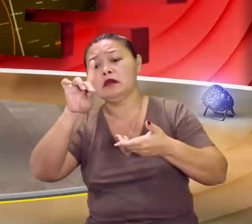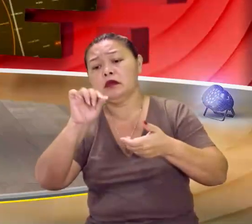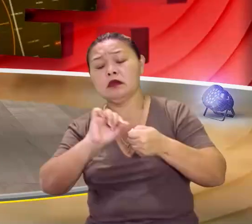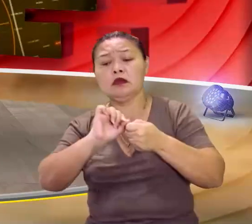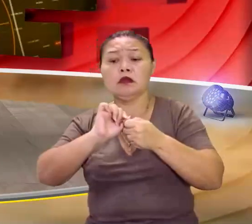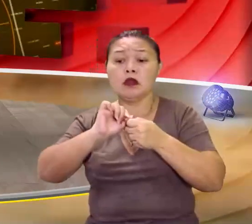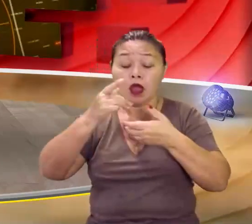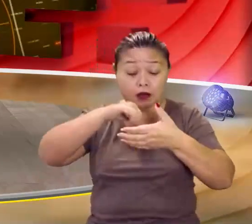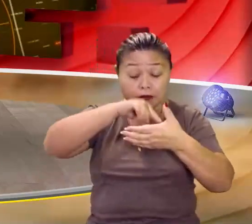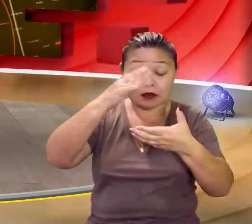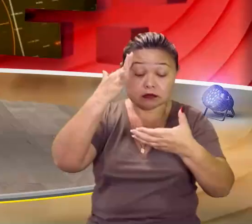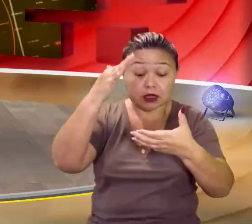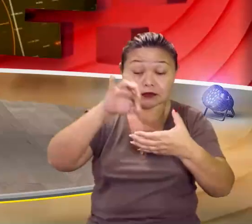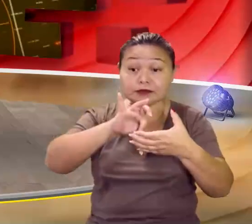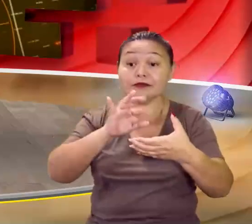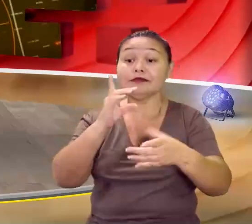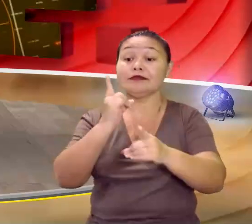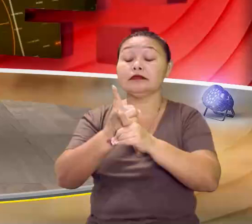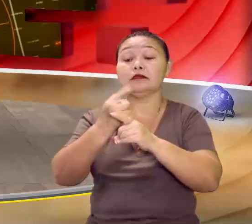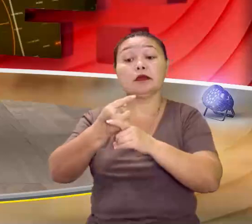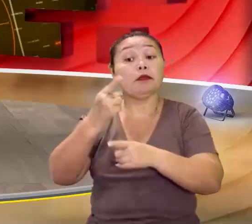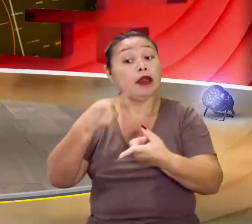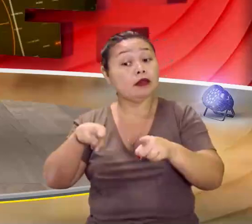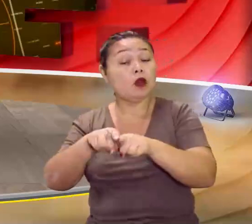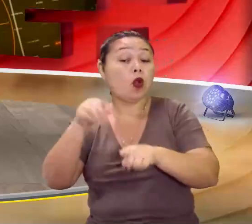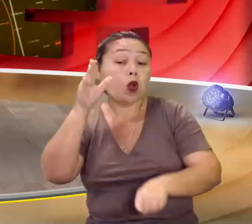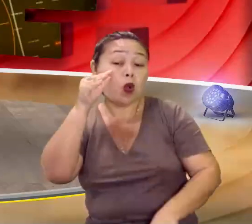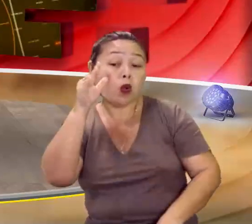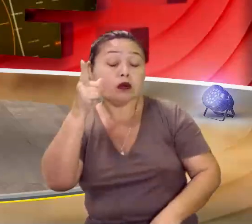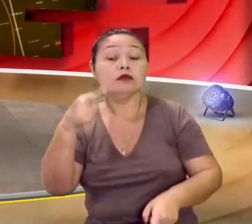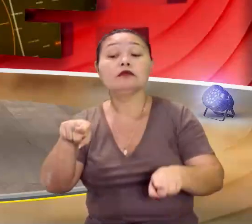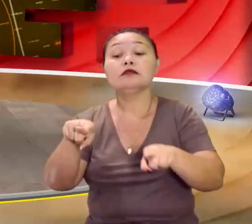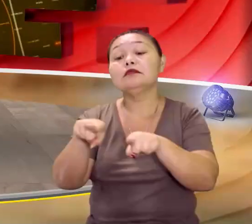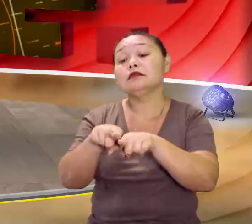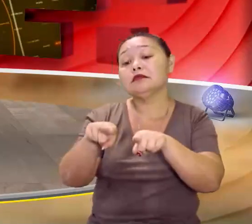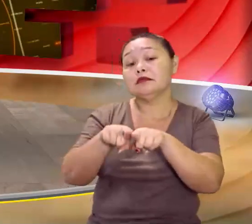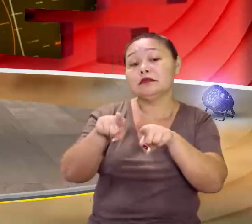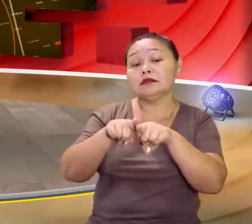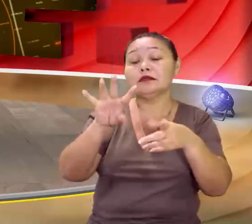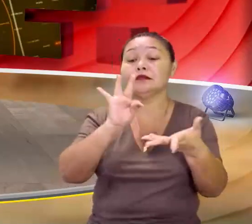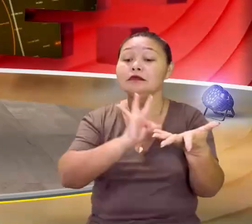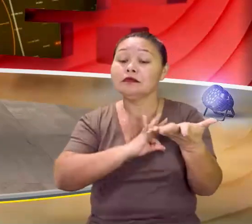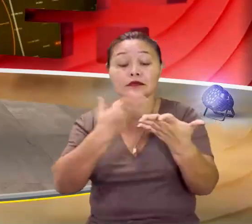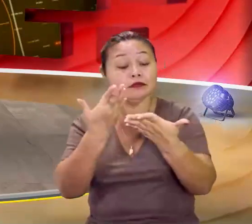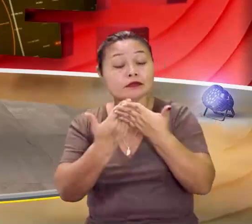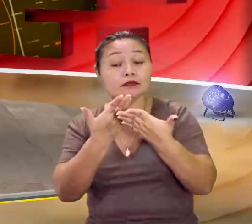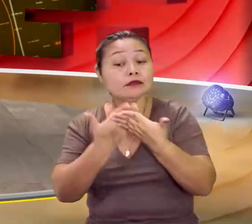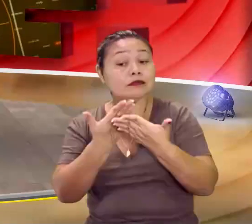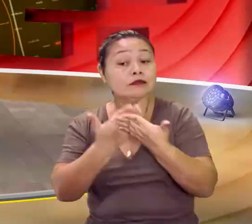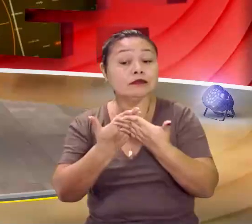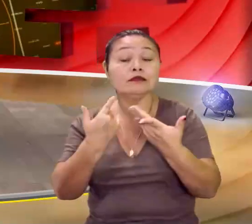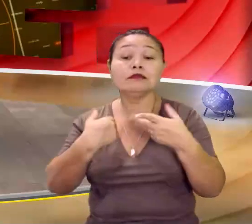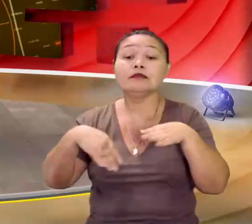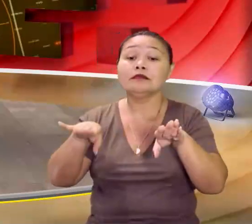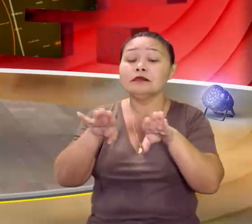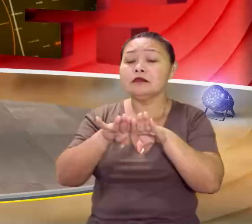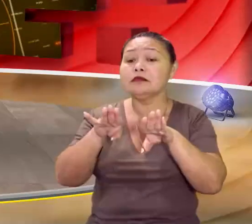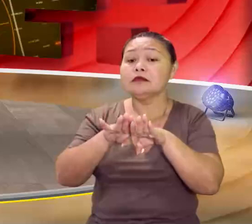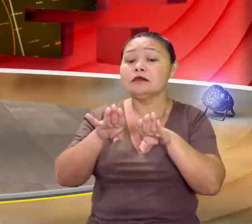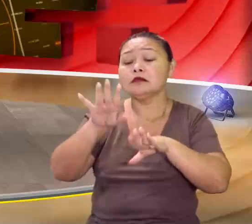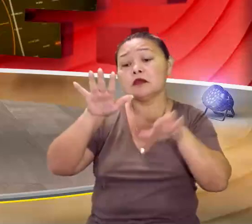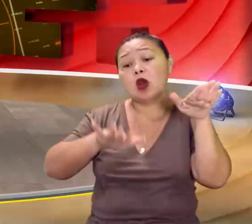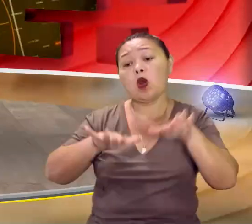um enigma, também a gente traz curiosidades, também a gente traz técnicas de estudo, né? Então, tudo aí